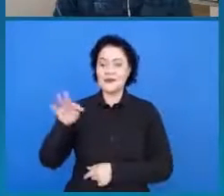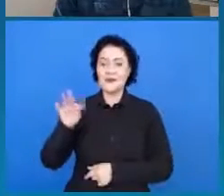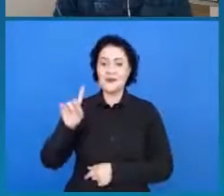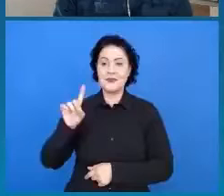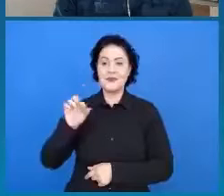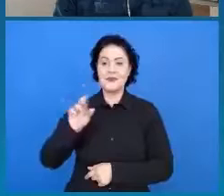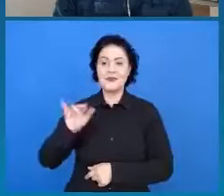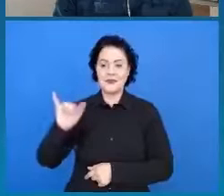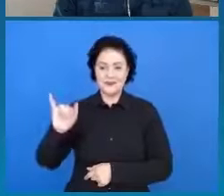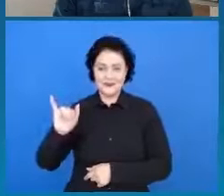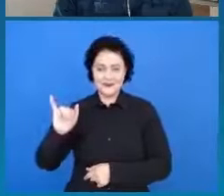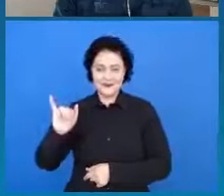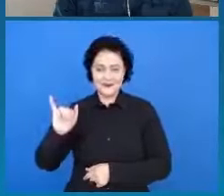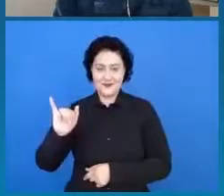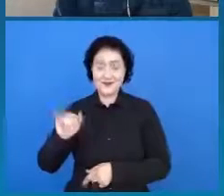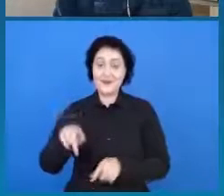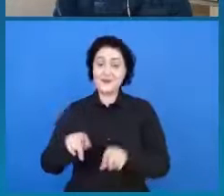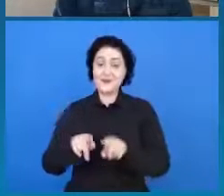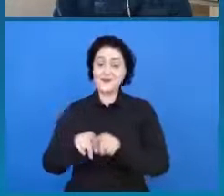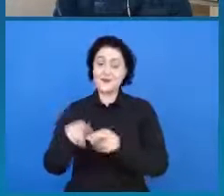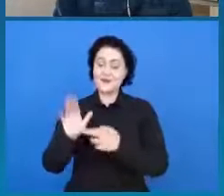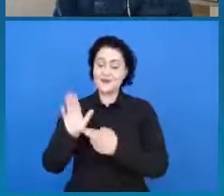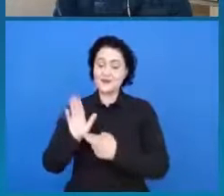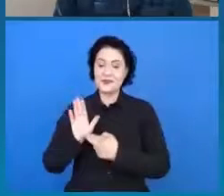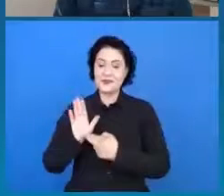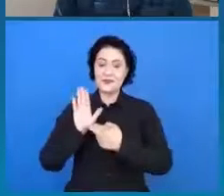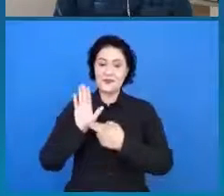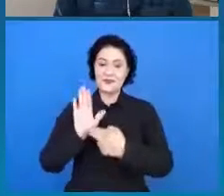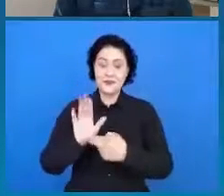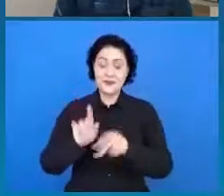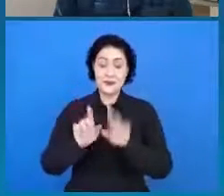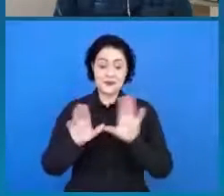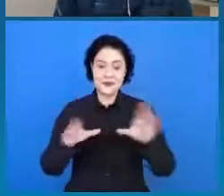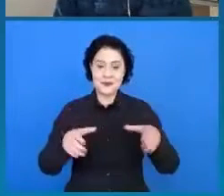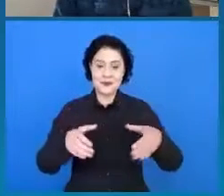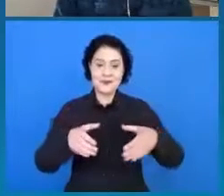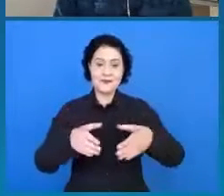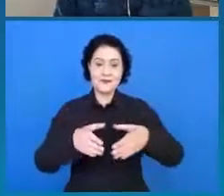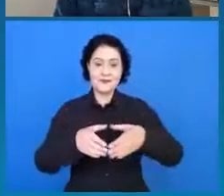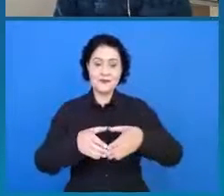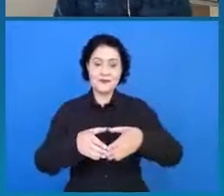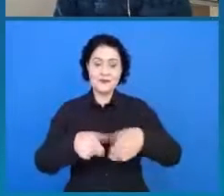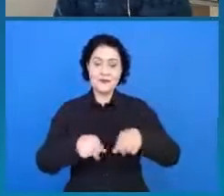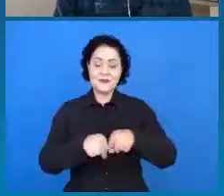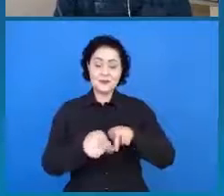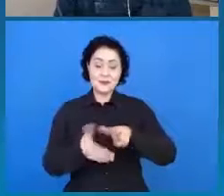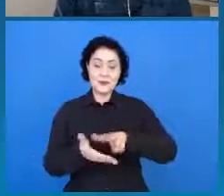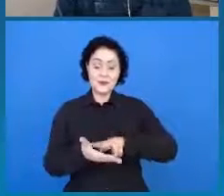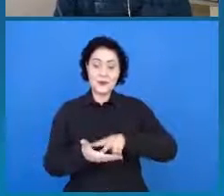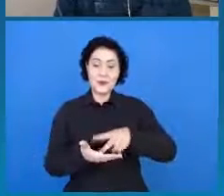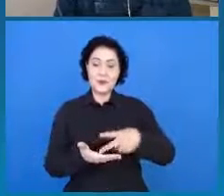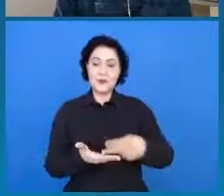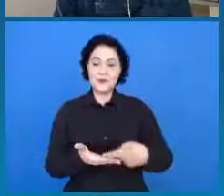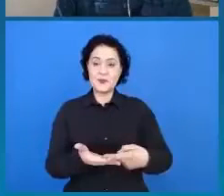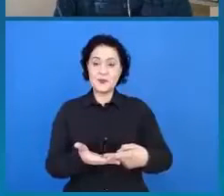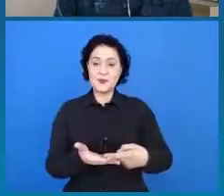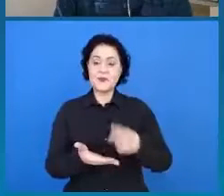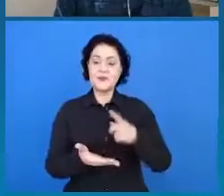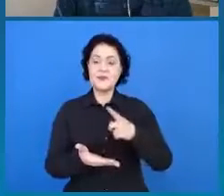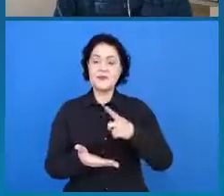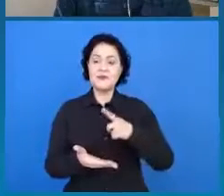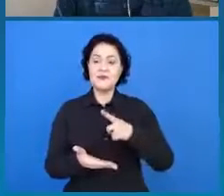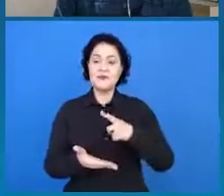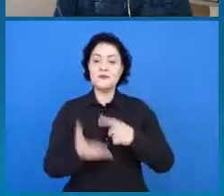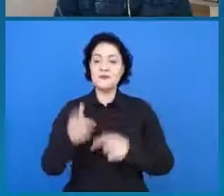cechelero o que representando a equipe dos tradutores temos